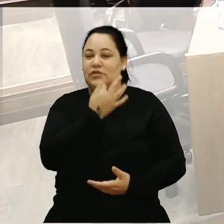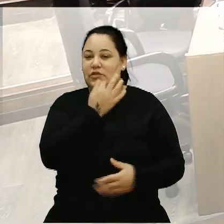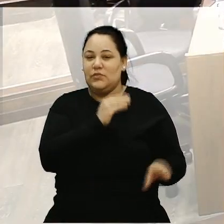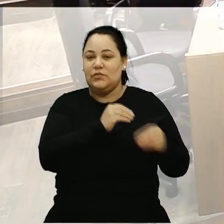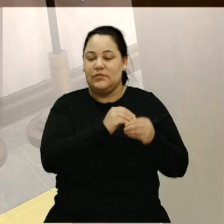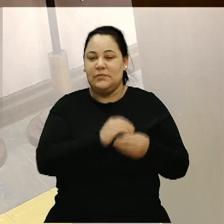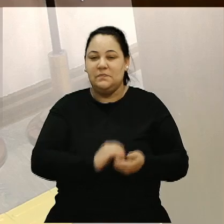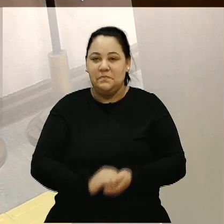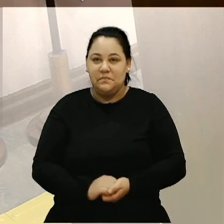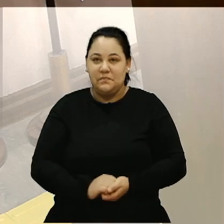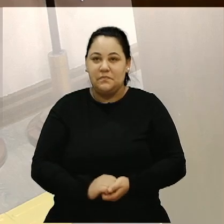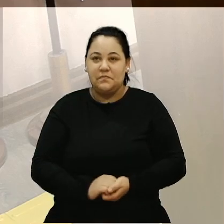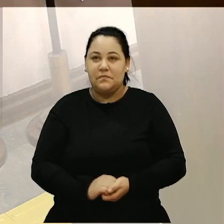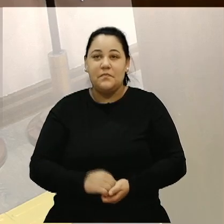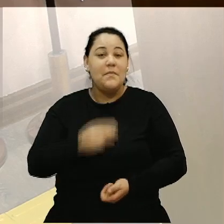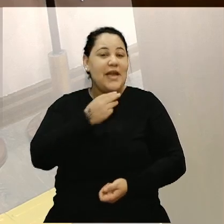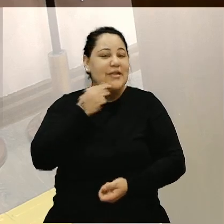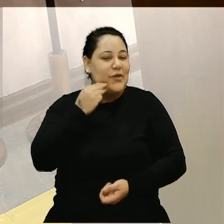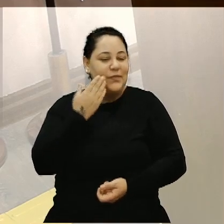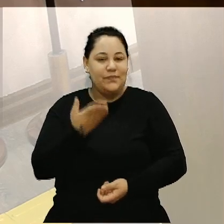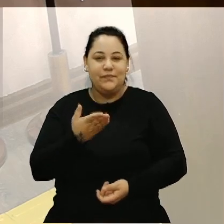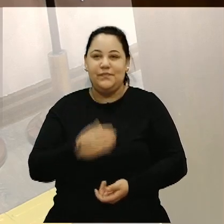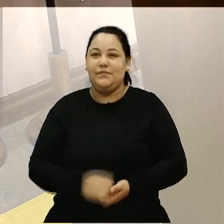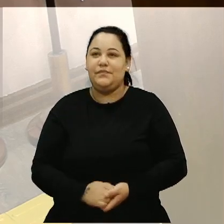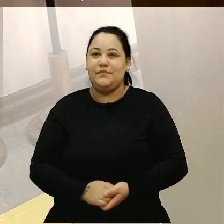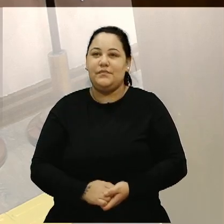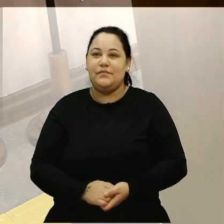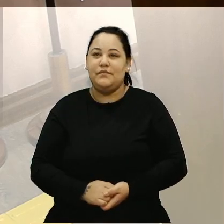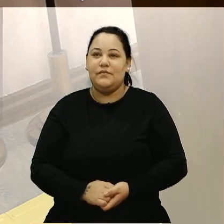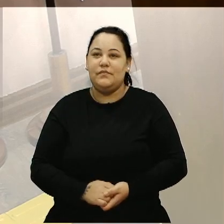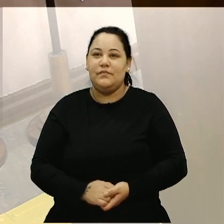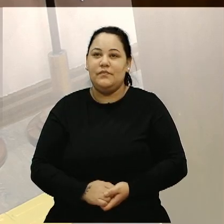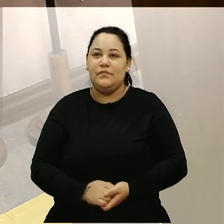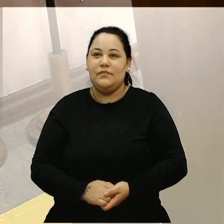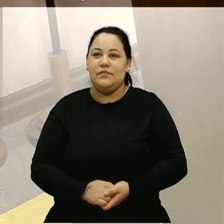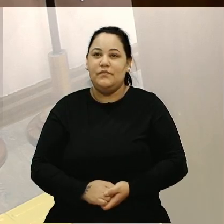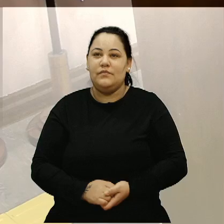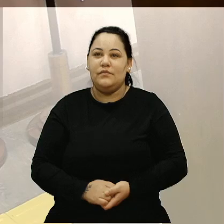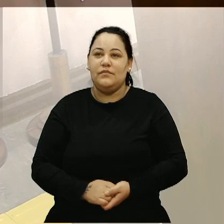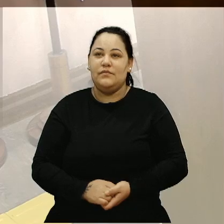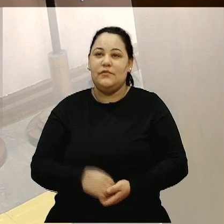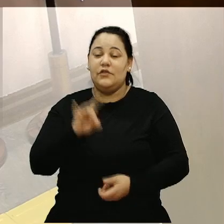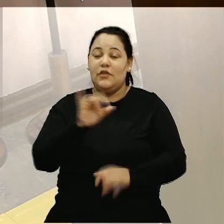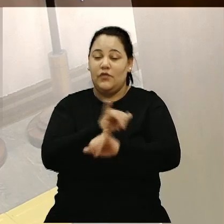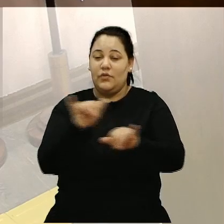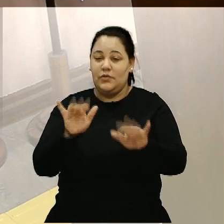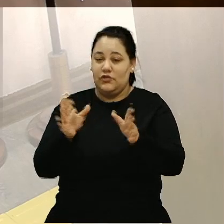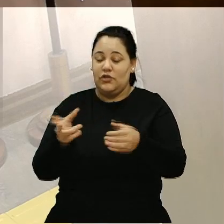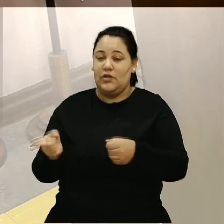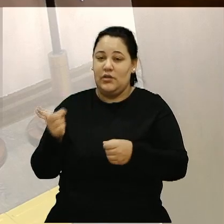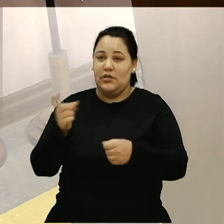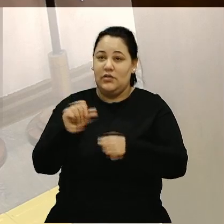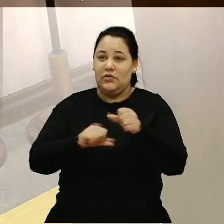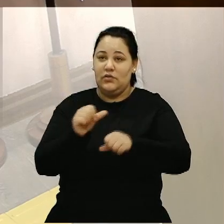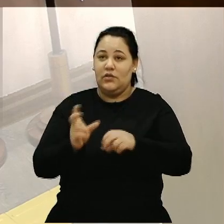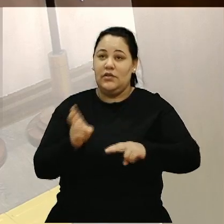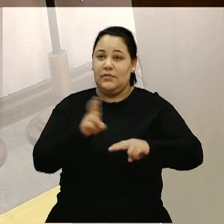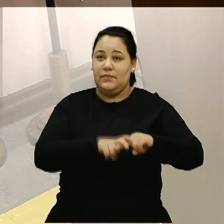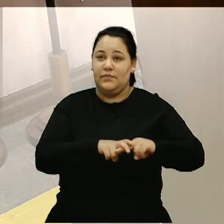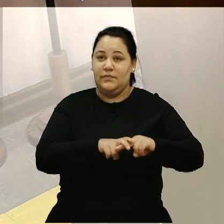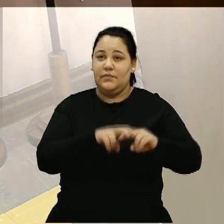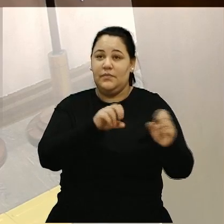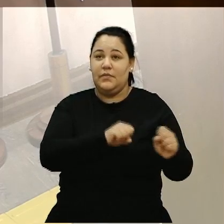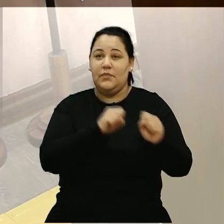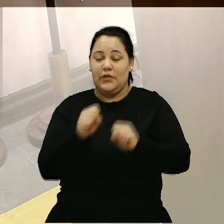contribuição. A parte, vereadora Marisol Santos. Só informando que passei a condição de trabalhos ao nosso primeiro secretário, vereador Felipe Gremelmaier, para